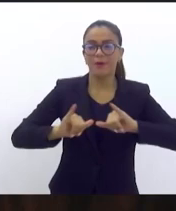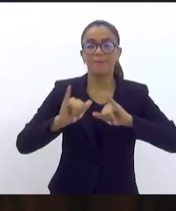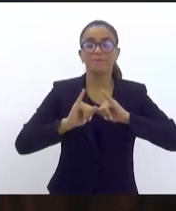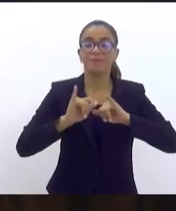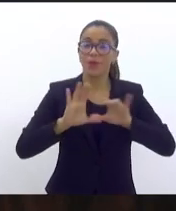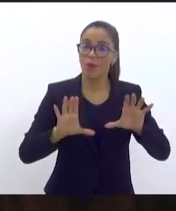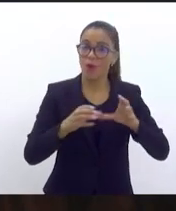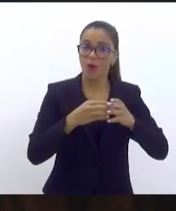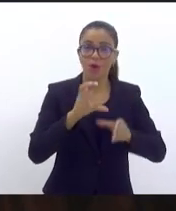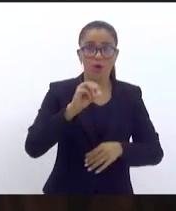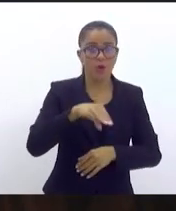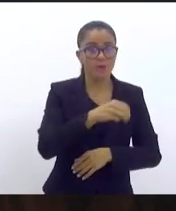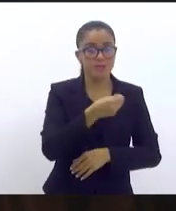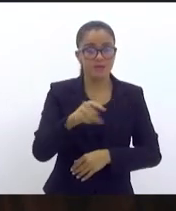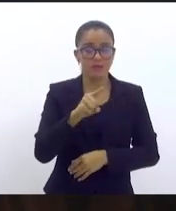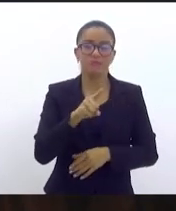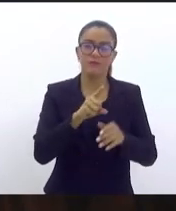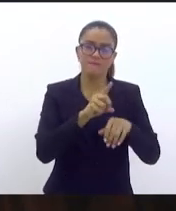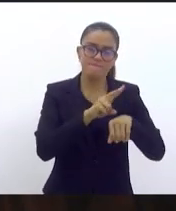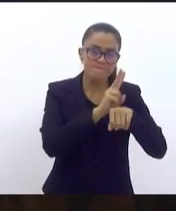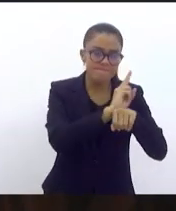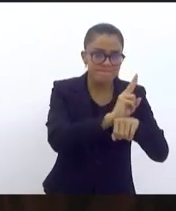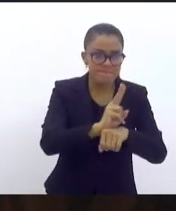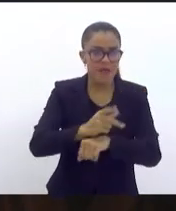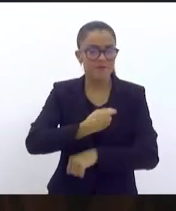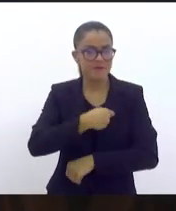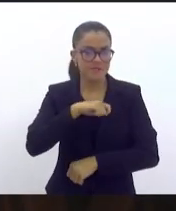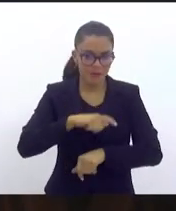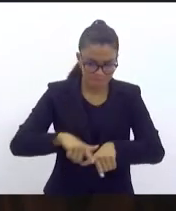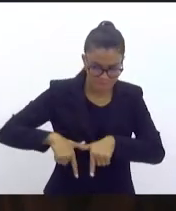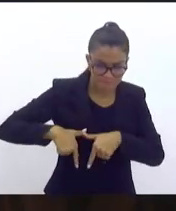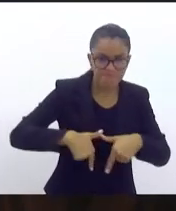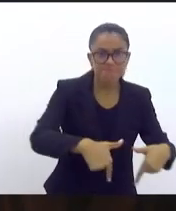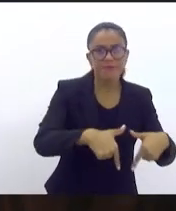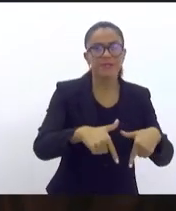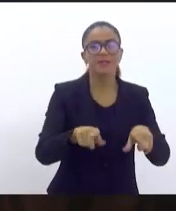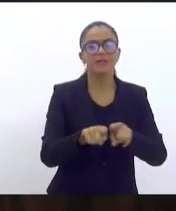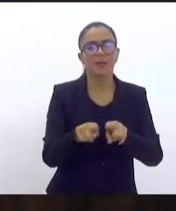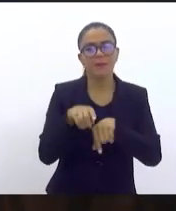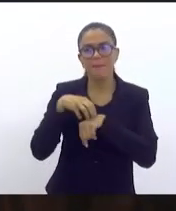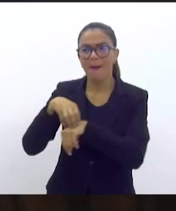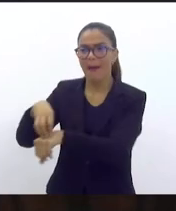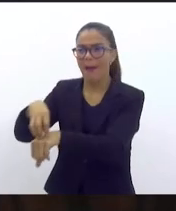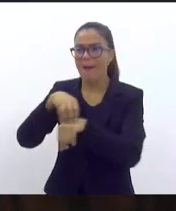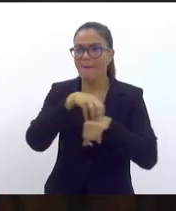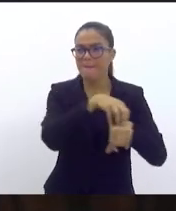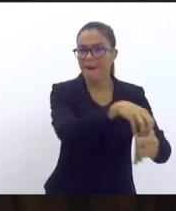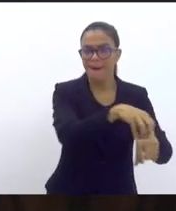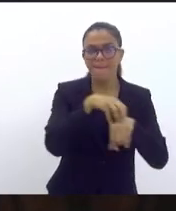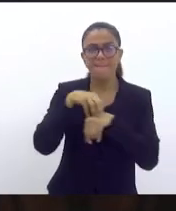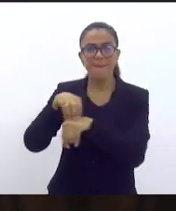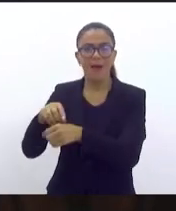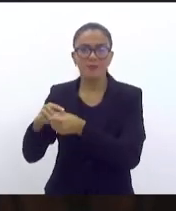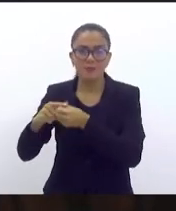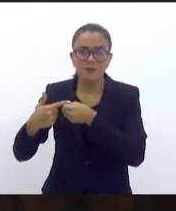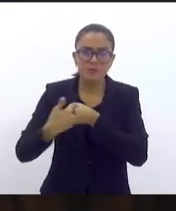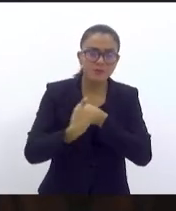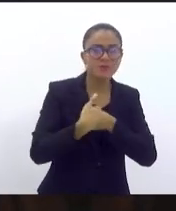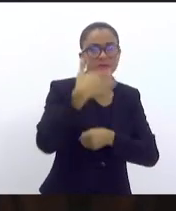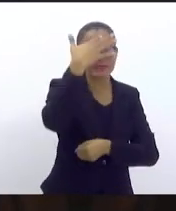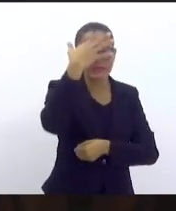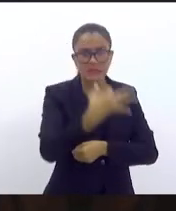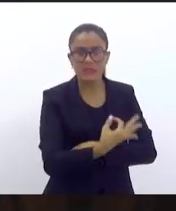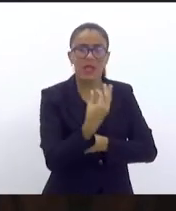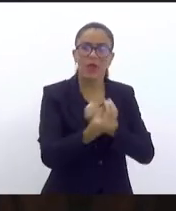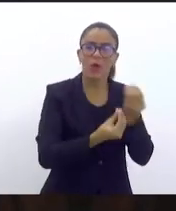venha ser uma comissão atuante de fiscalizar de atuar de fazer o gabinete Itinerante da comissão chegar nos municípios entender as